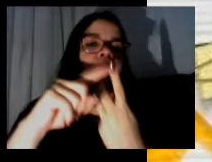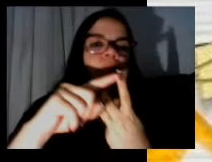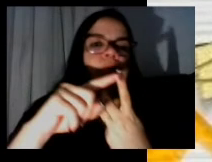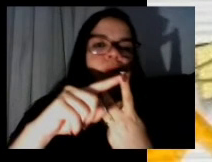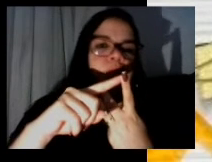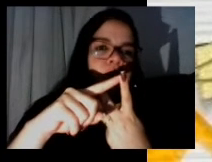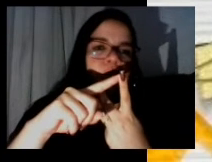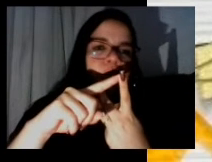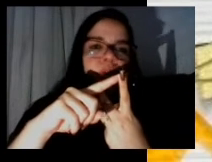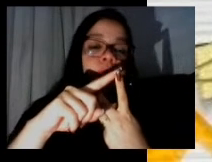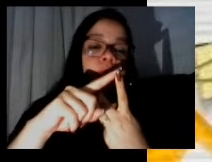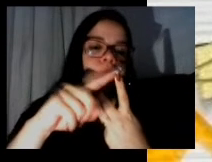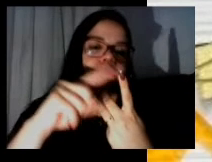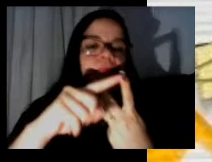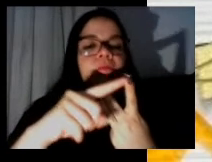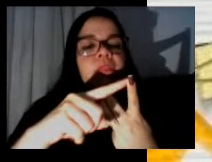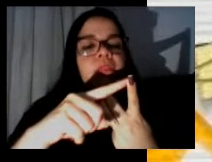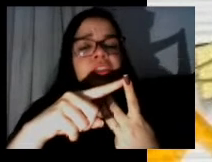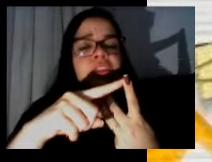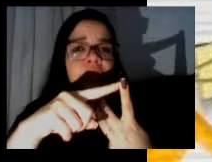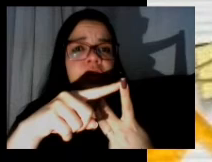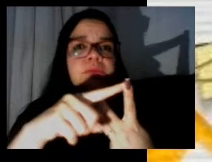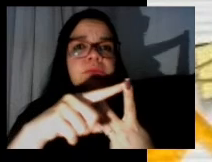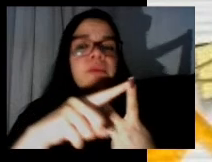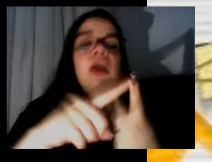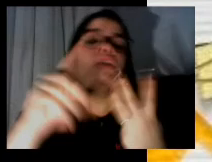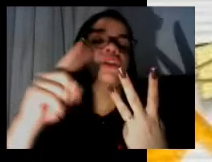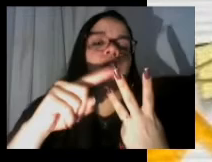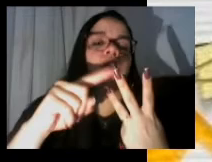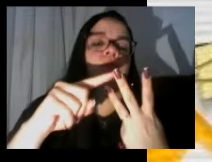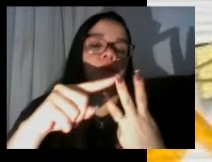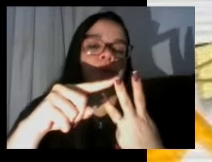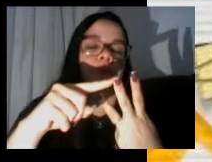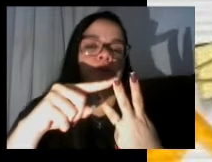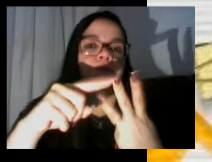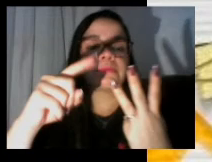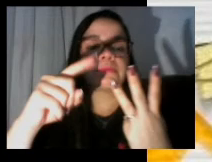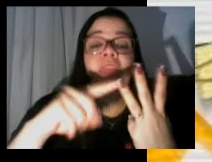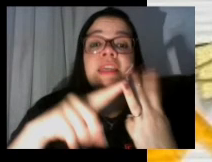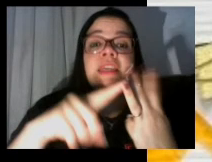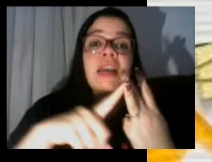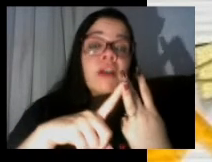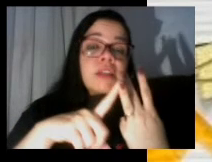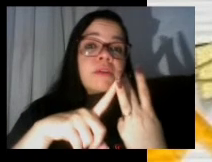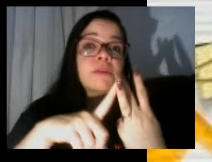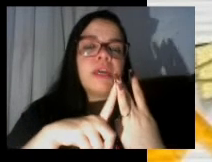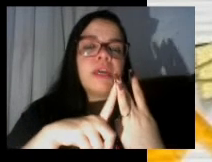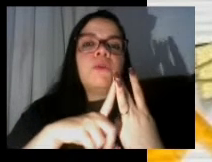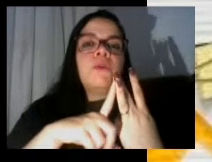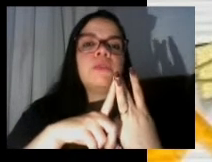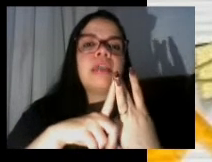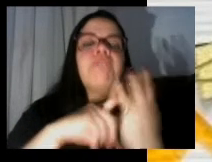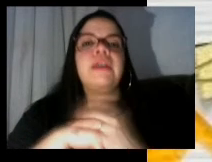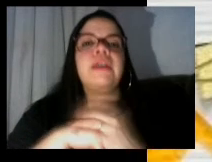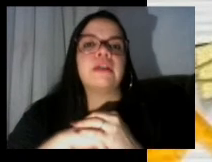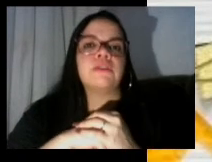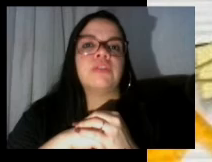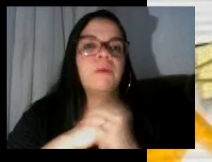já estudamos um pouquinho sobre os indígenas, sobre os europeus, e agora vamos ver